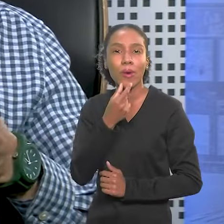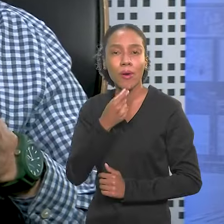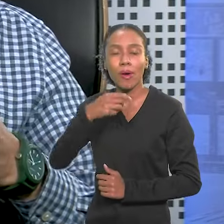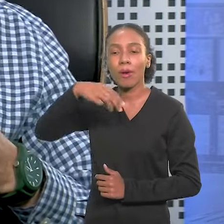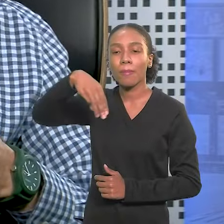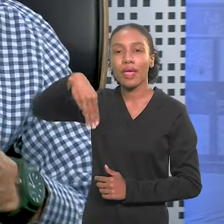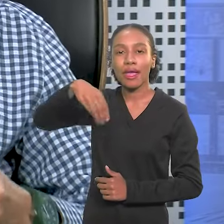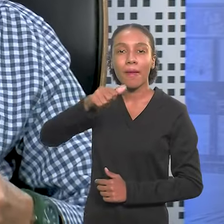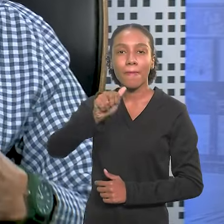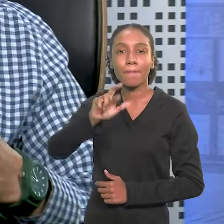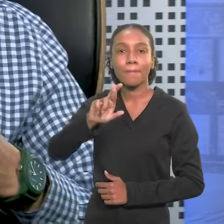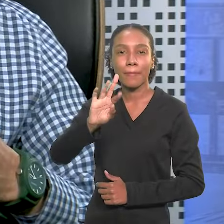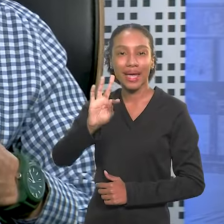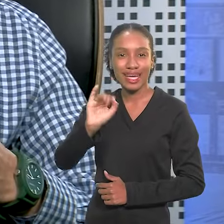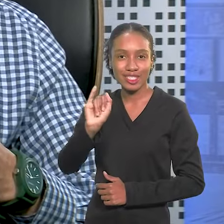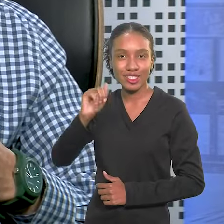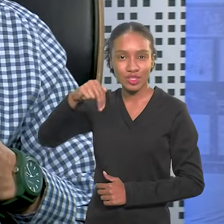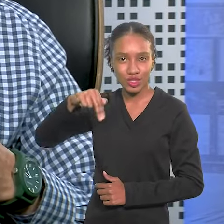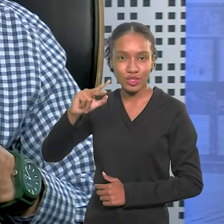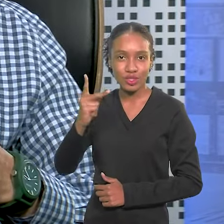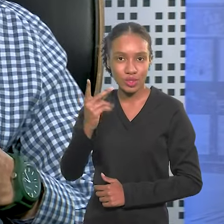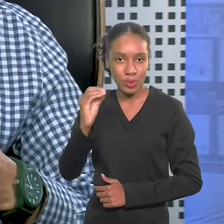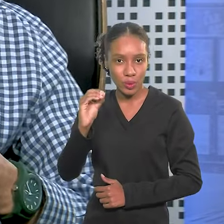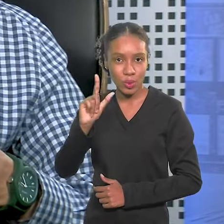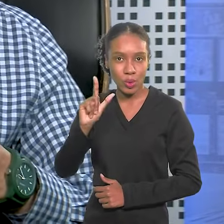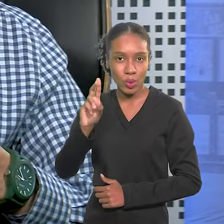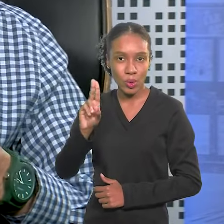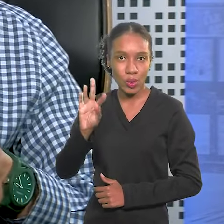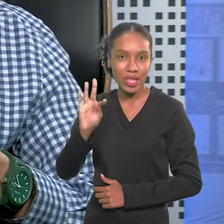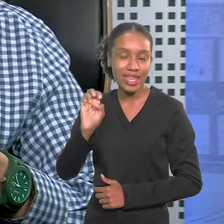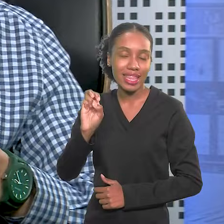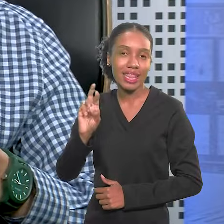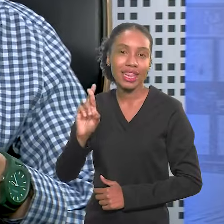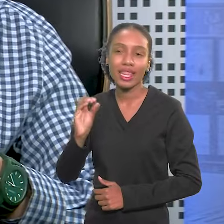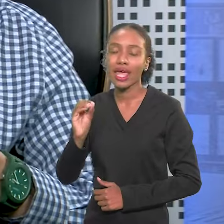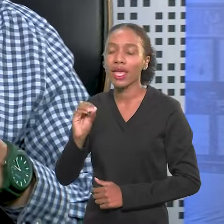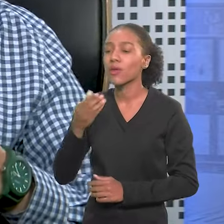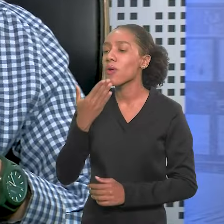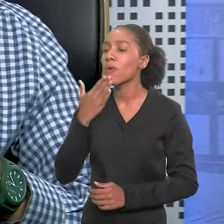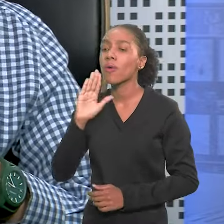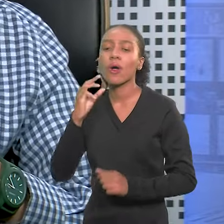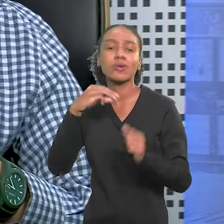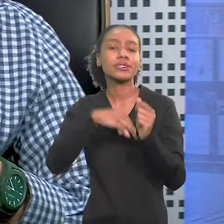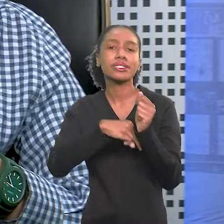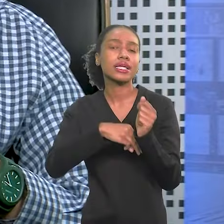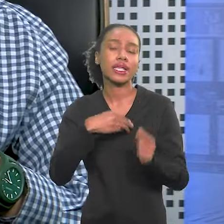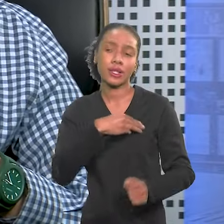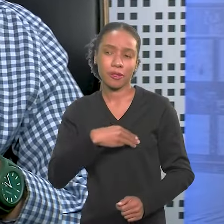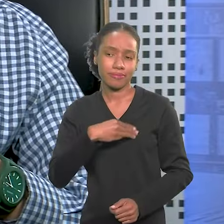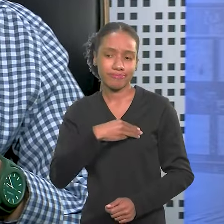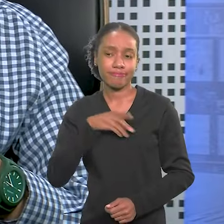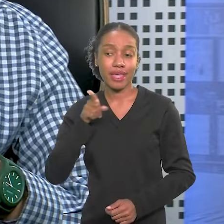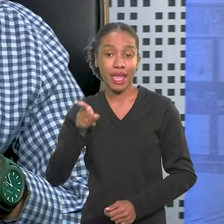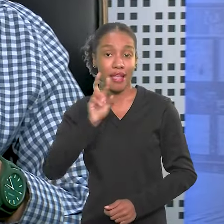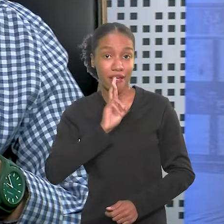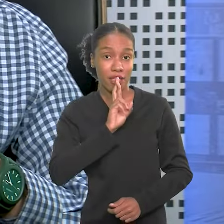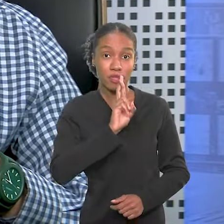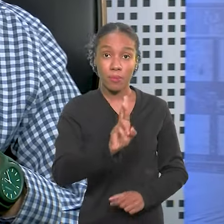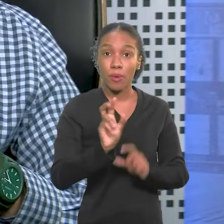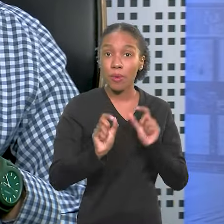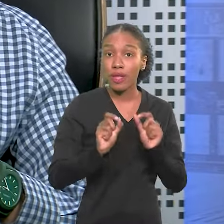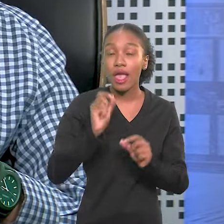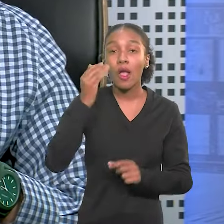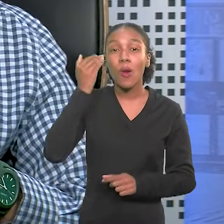qual era o segredo do seu ministério Ele respondeu que era compreender e vencer